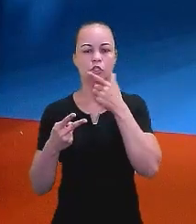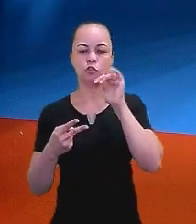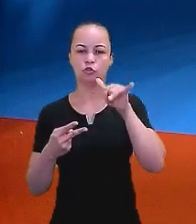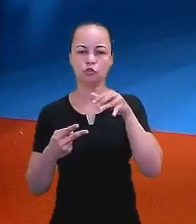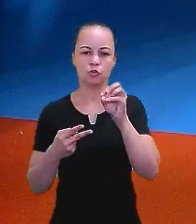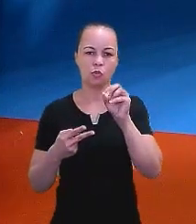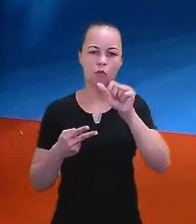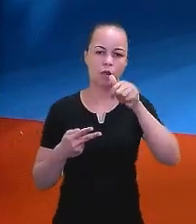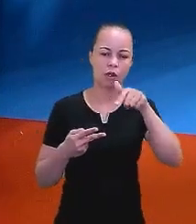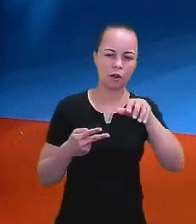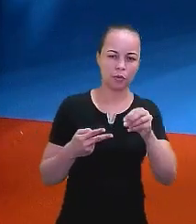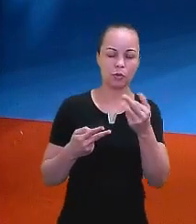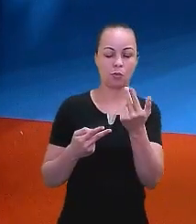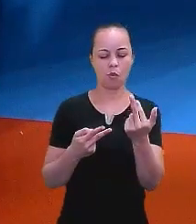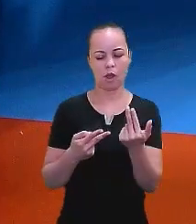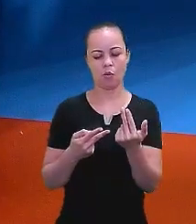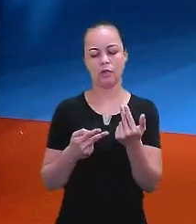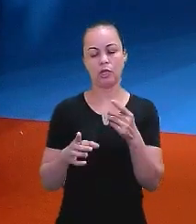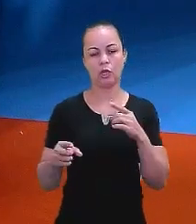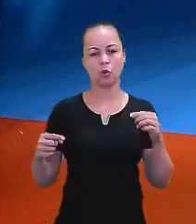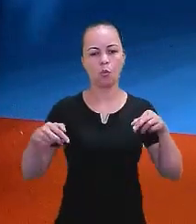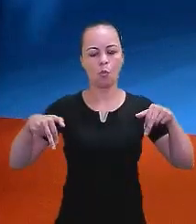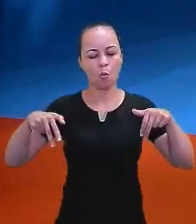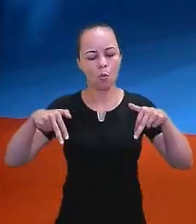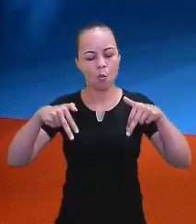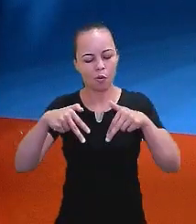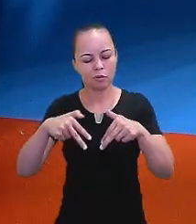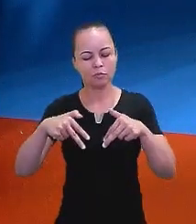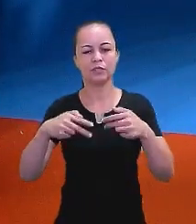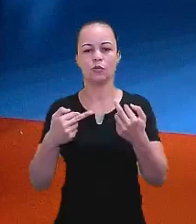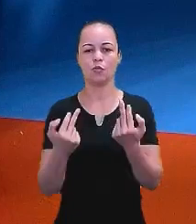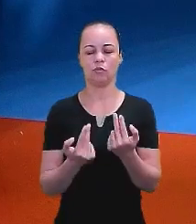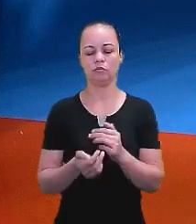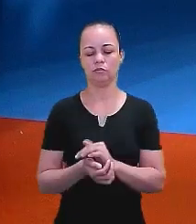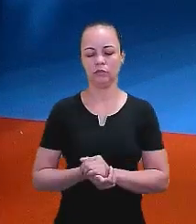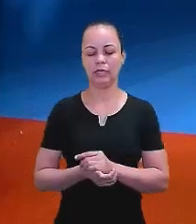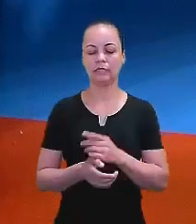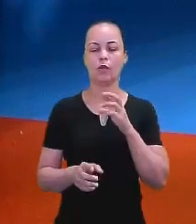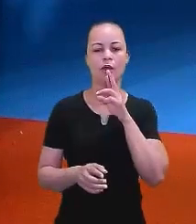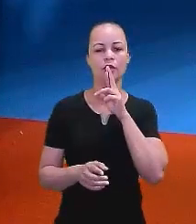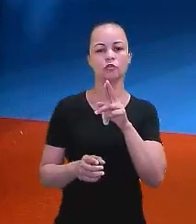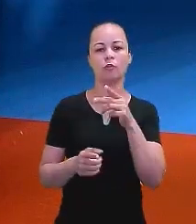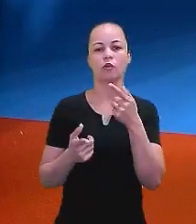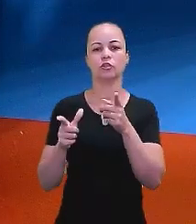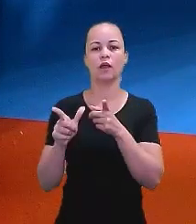ponto. Então, a gente tem como resposta aí a letra